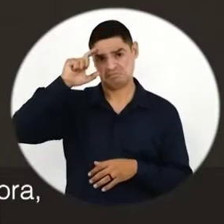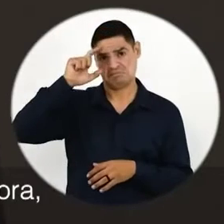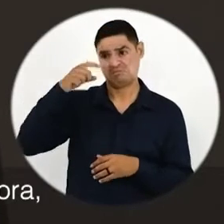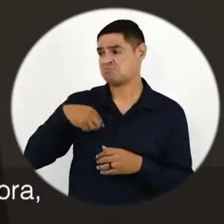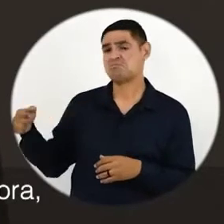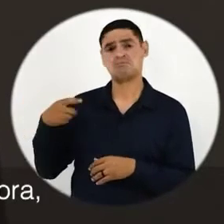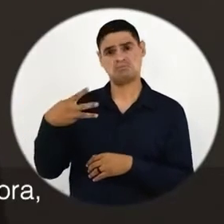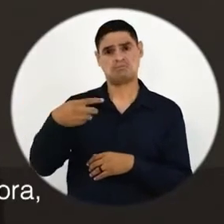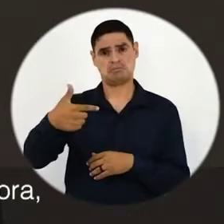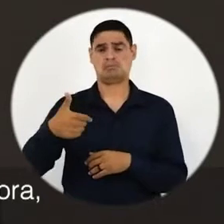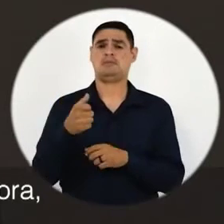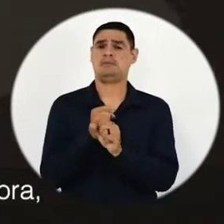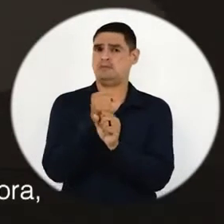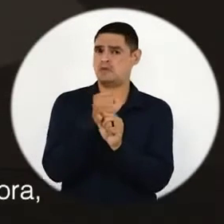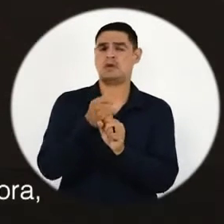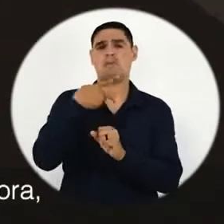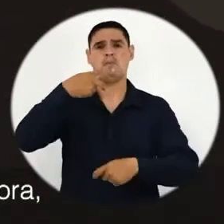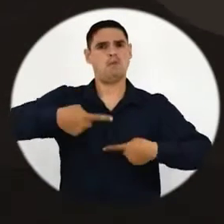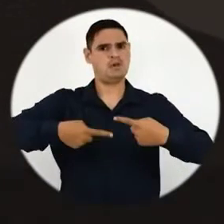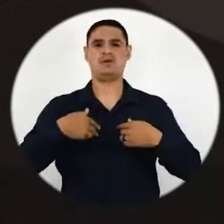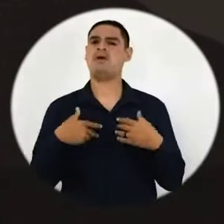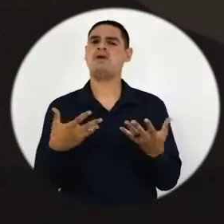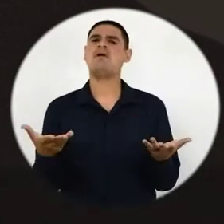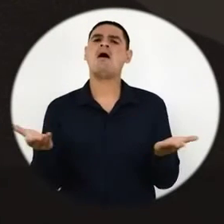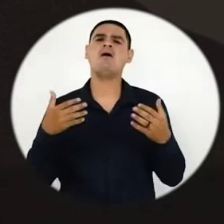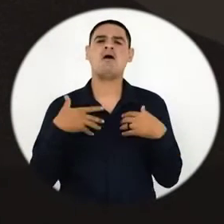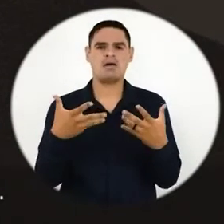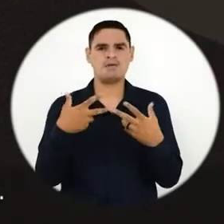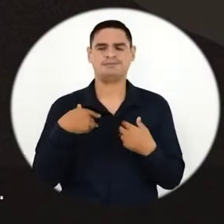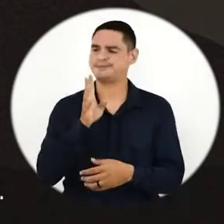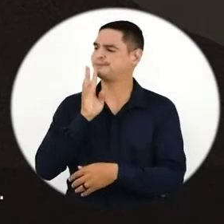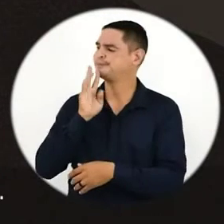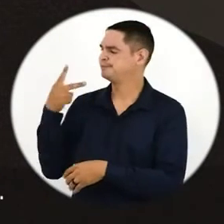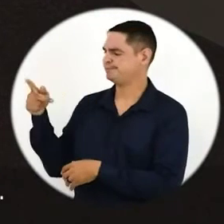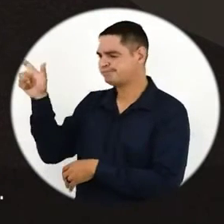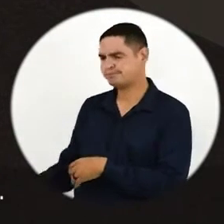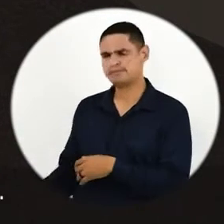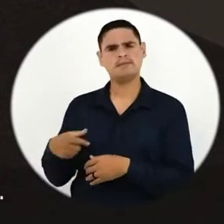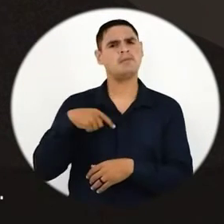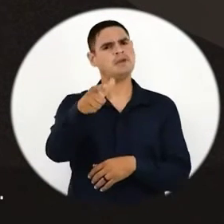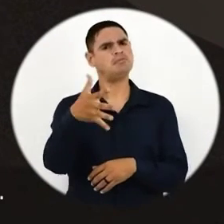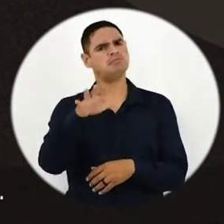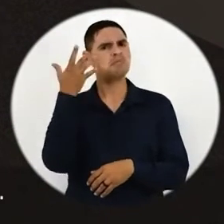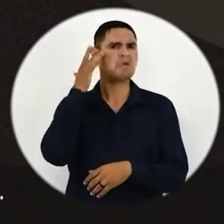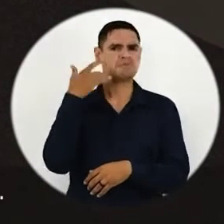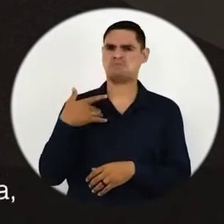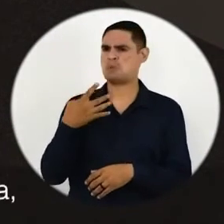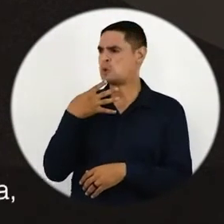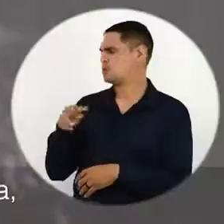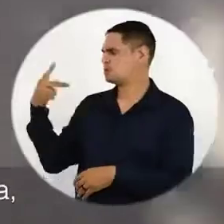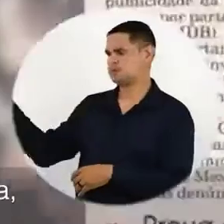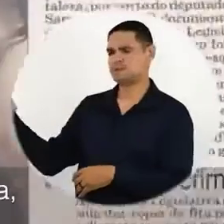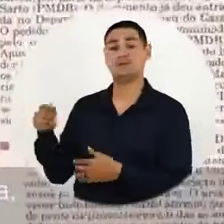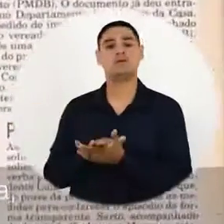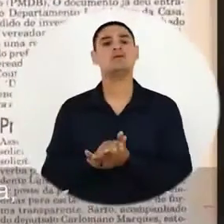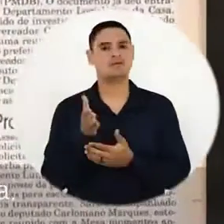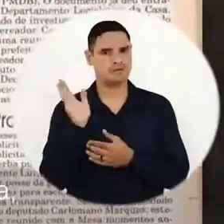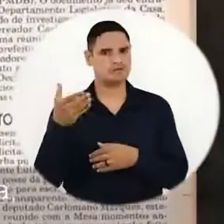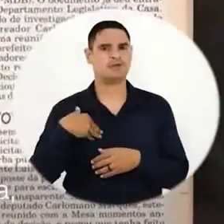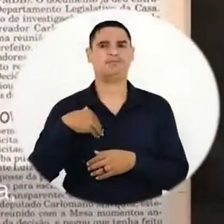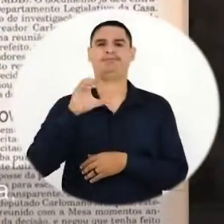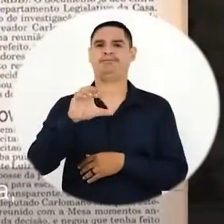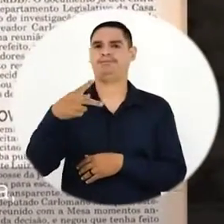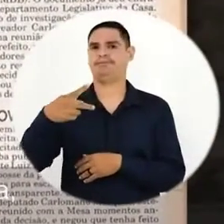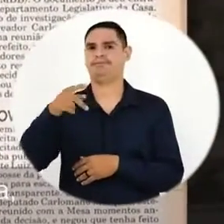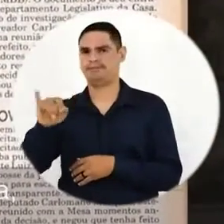Sarto está há 32 anos na política e pede agora para ser conhecido. Talvez você ainda não o conheça mesmo. Sarto já virou alvo